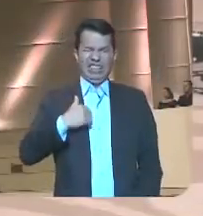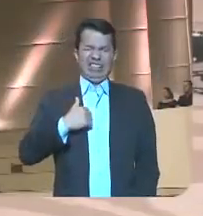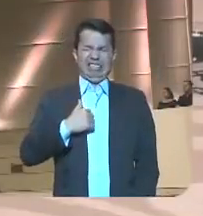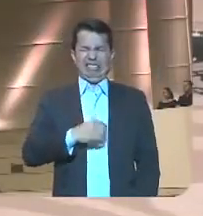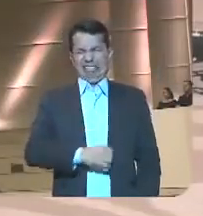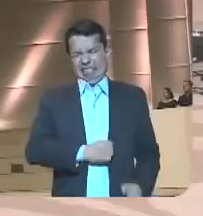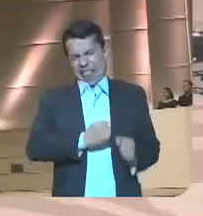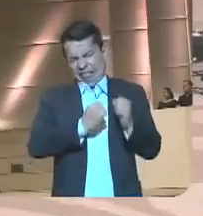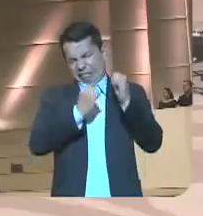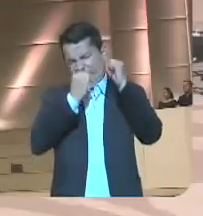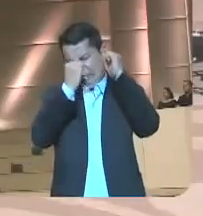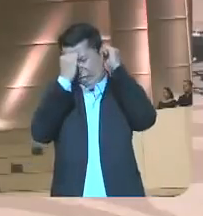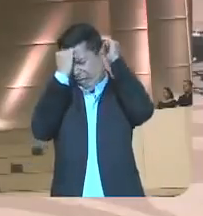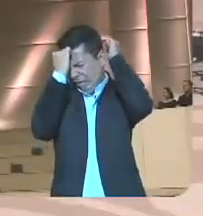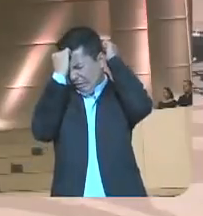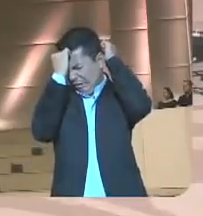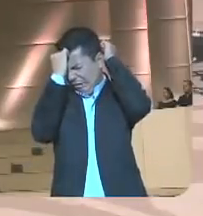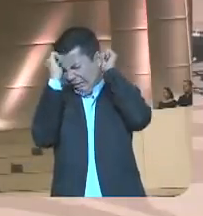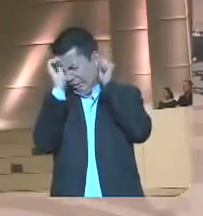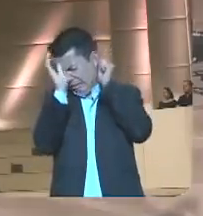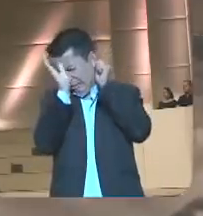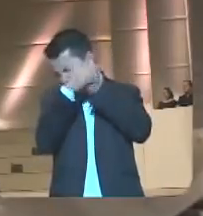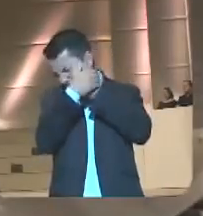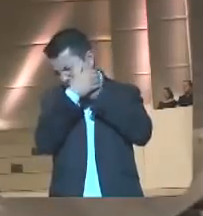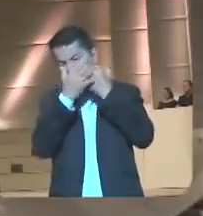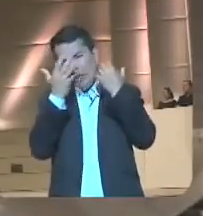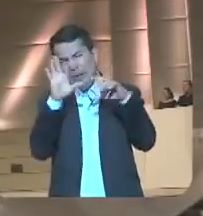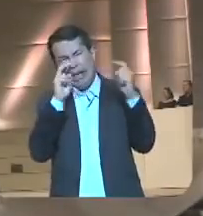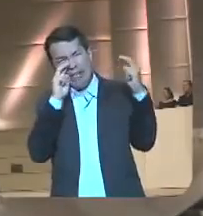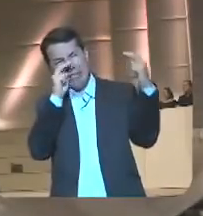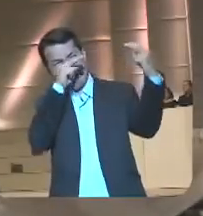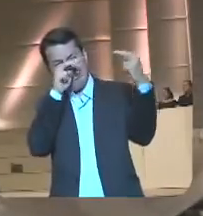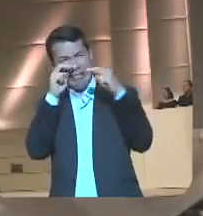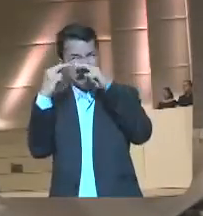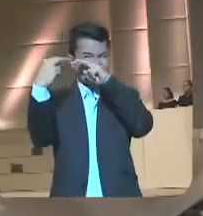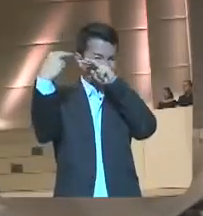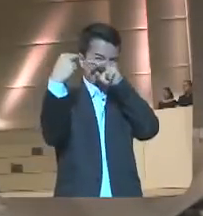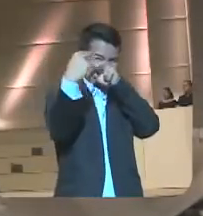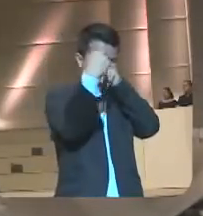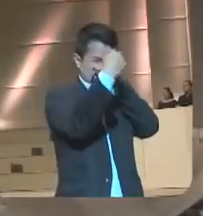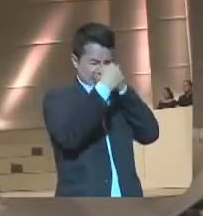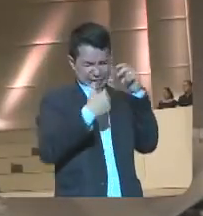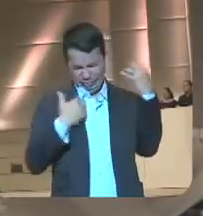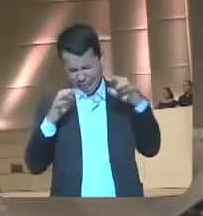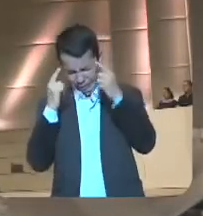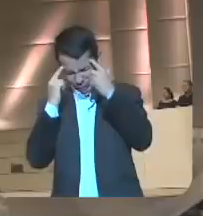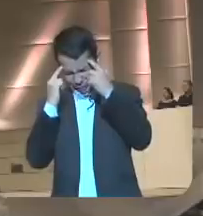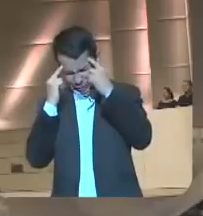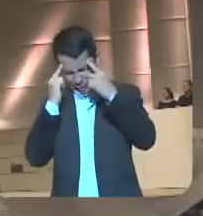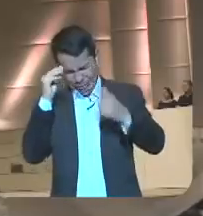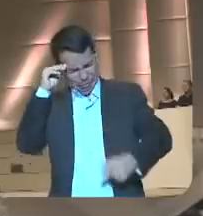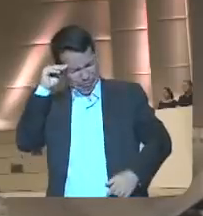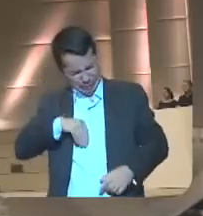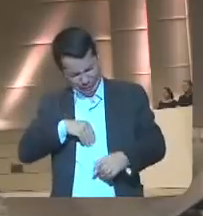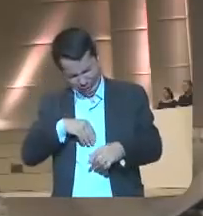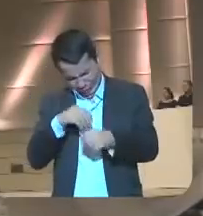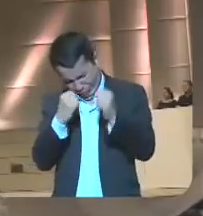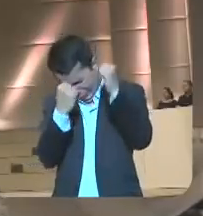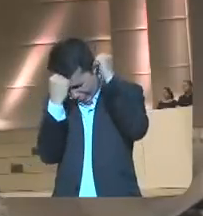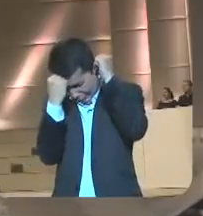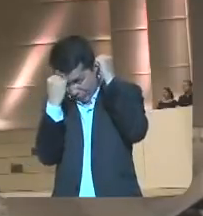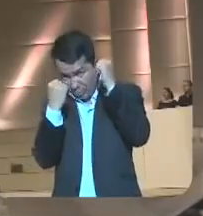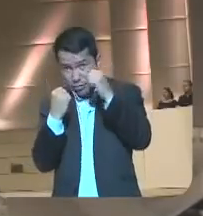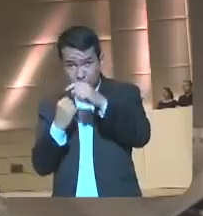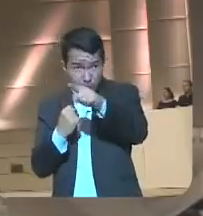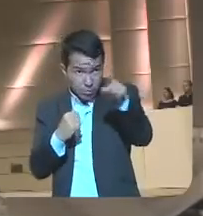do do cobertor e não levantar porque não tô nem com coragem de pensar acontece com você